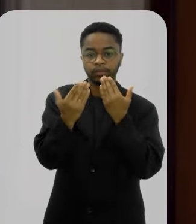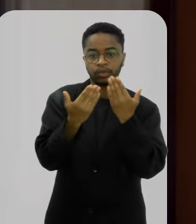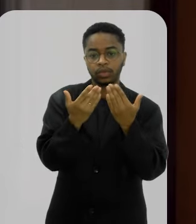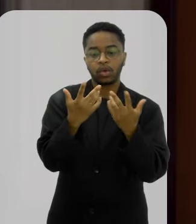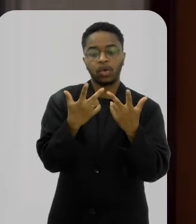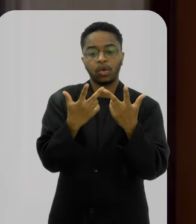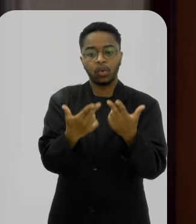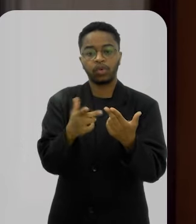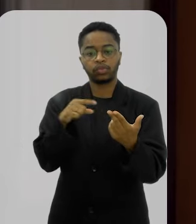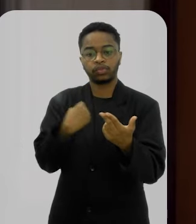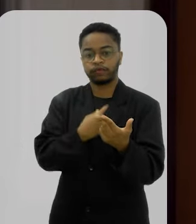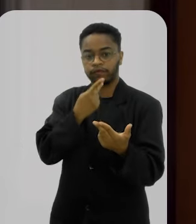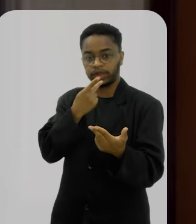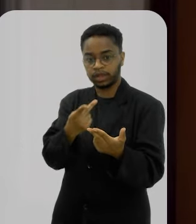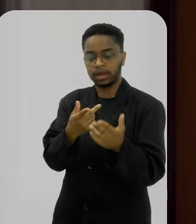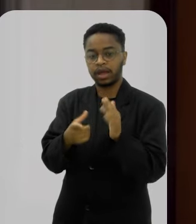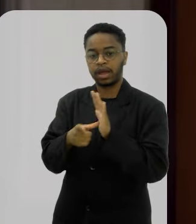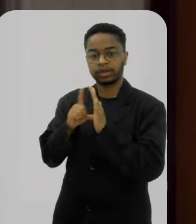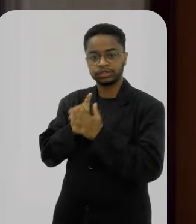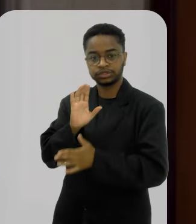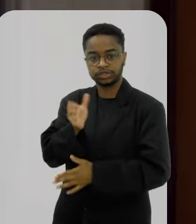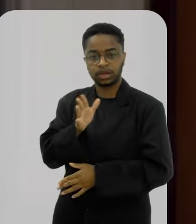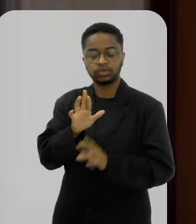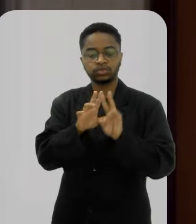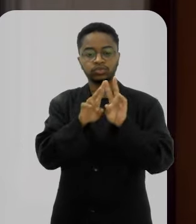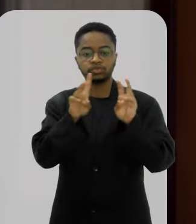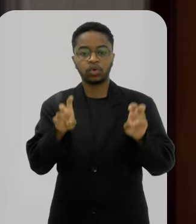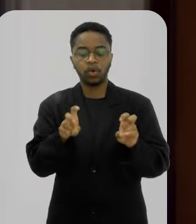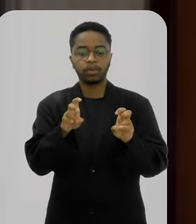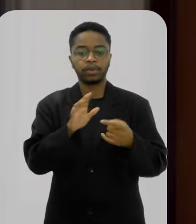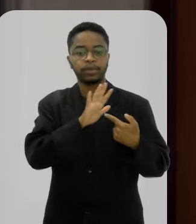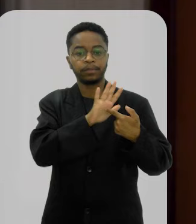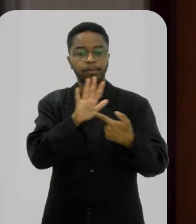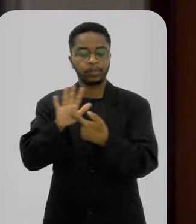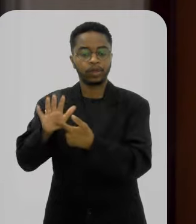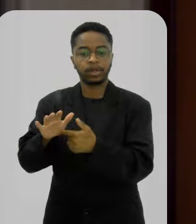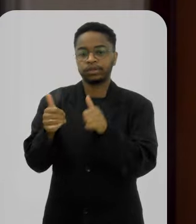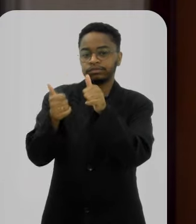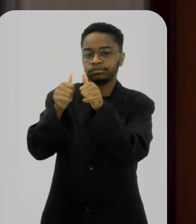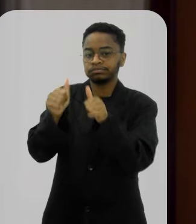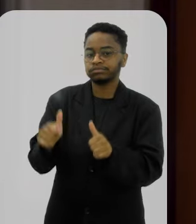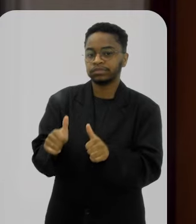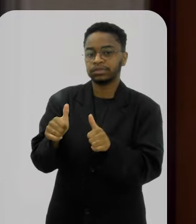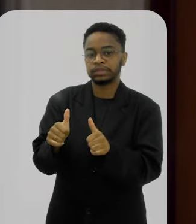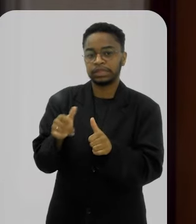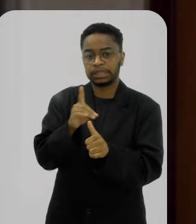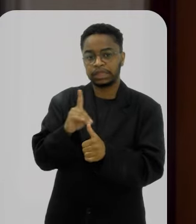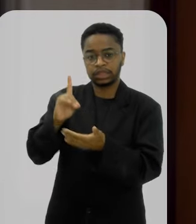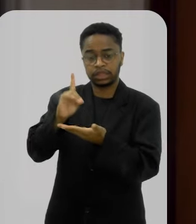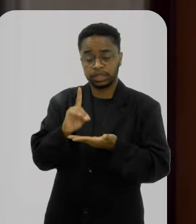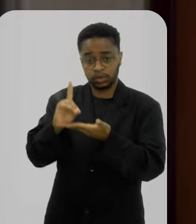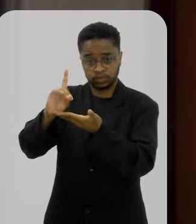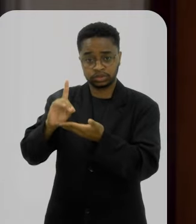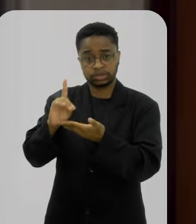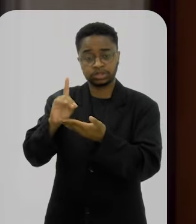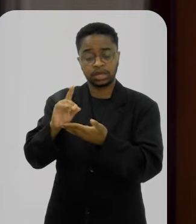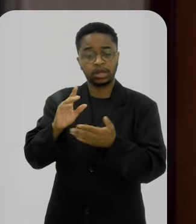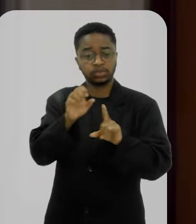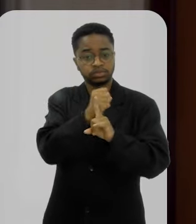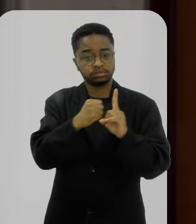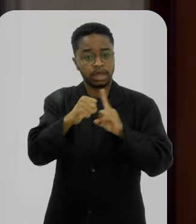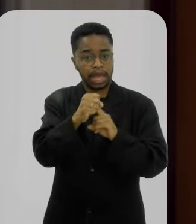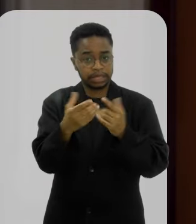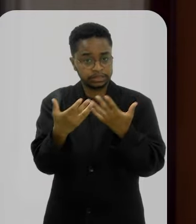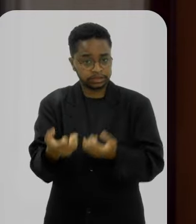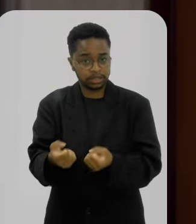fazendo paralelos com o que falamos anteriormente sobre essas representações das entidades que são socialmente aceitas e outras